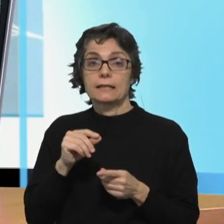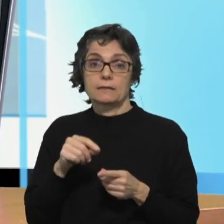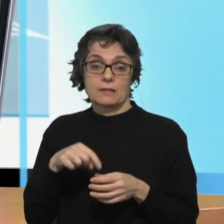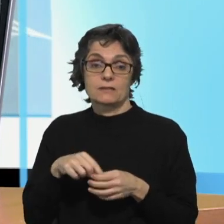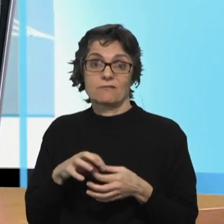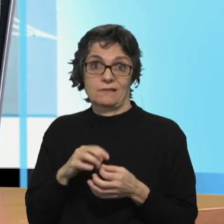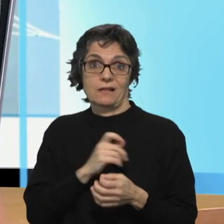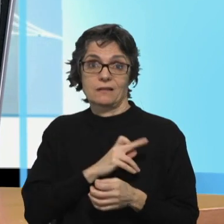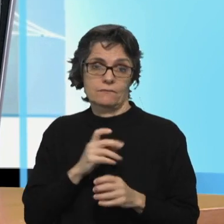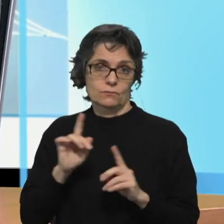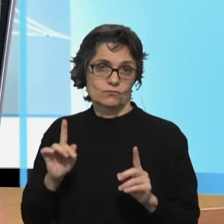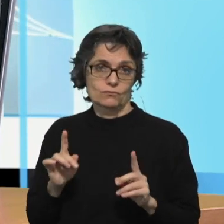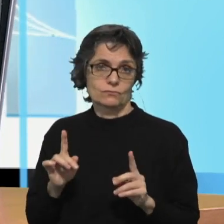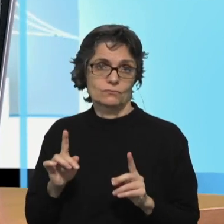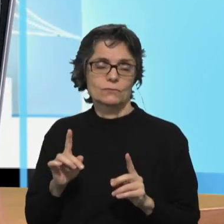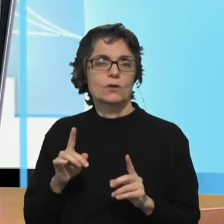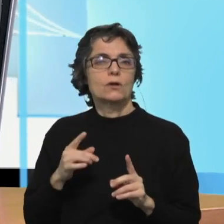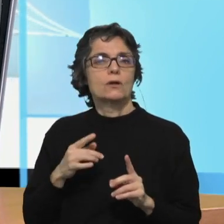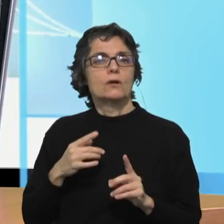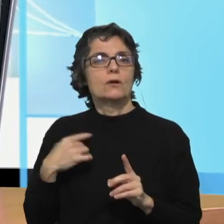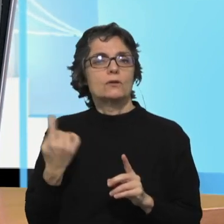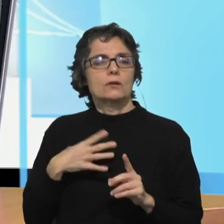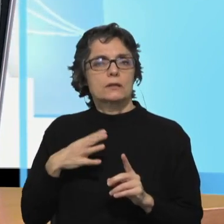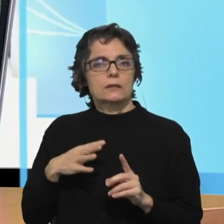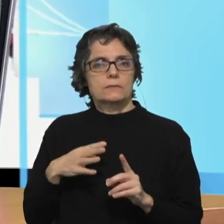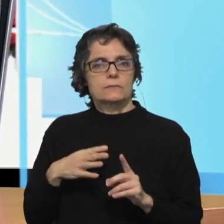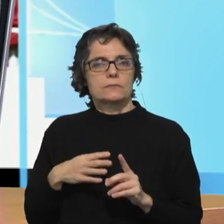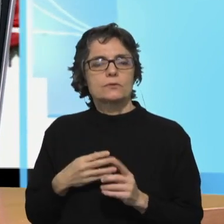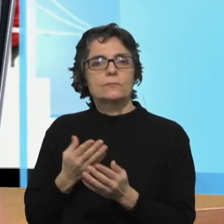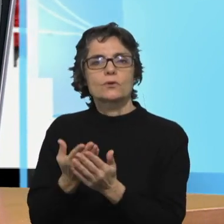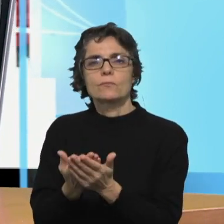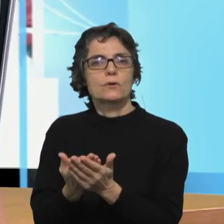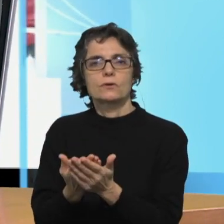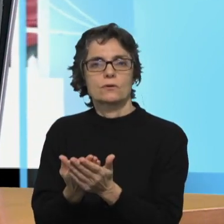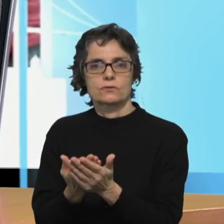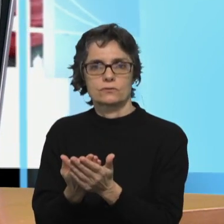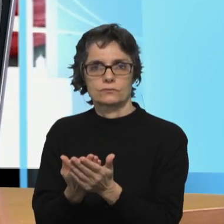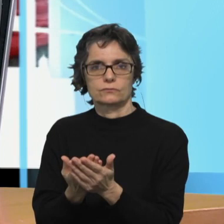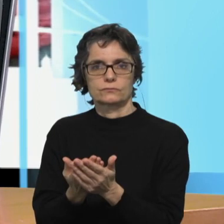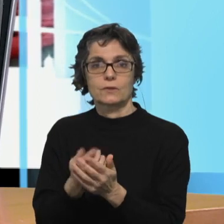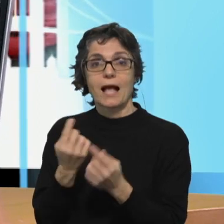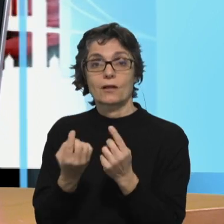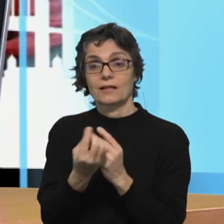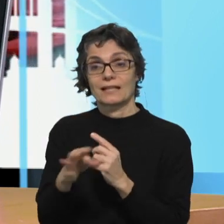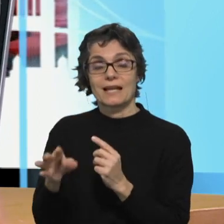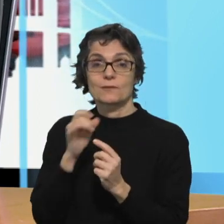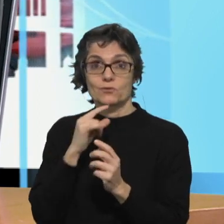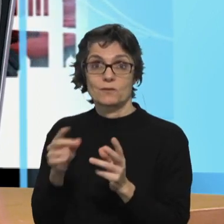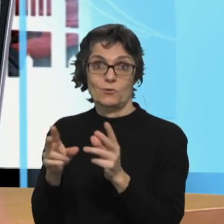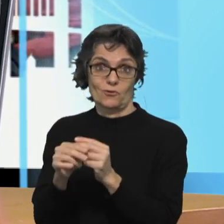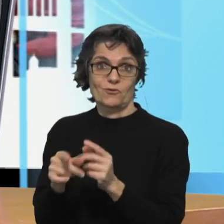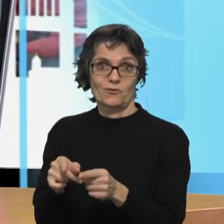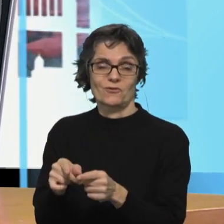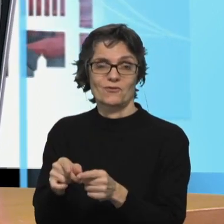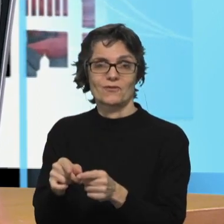maneira, a nossa tentativa é oferecer algo que, para muitos miúdos, será uma novidade. Esperemos que uma boa novidade, que é